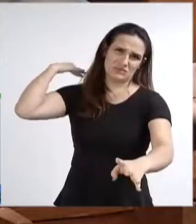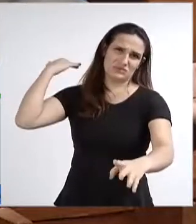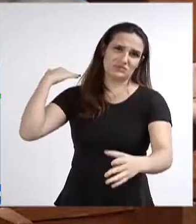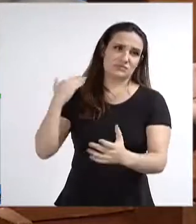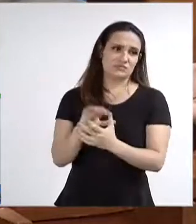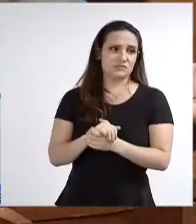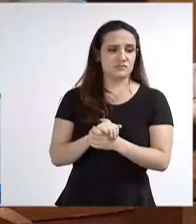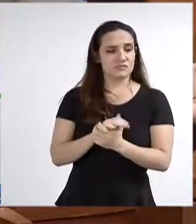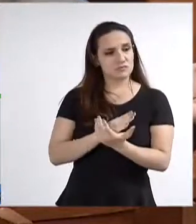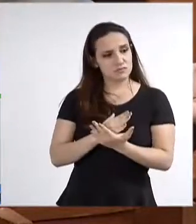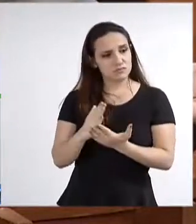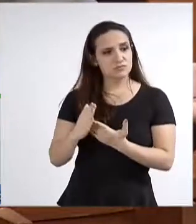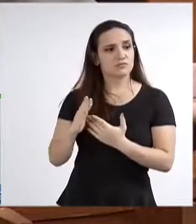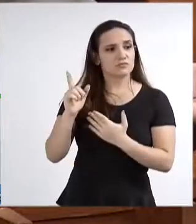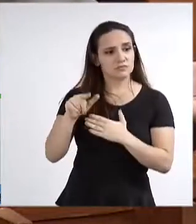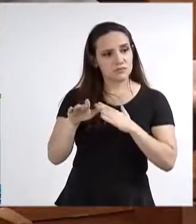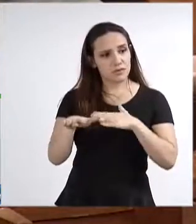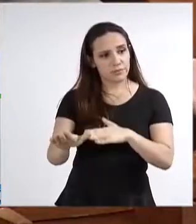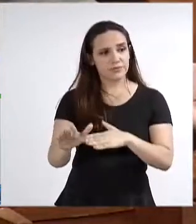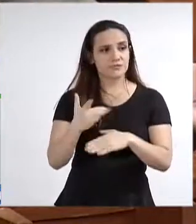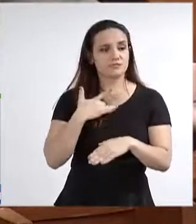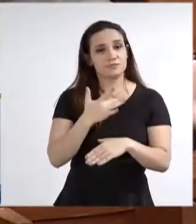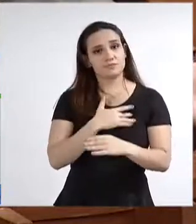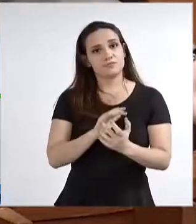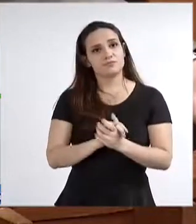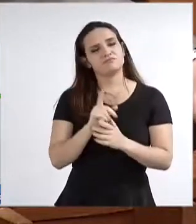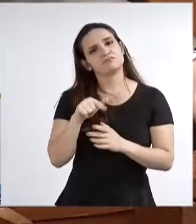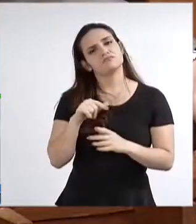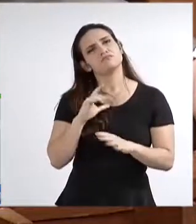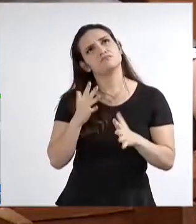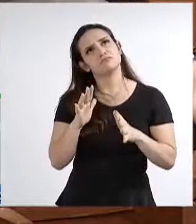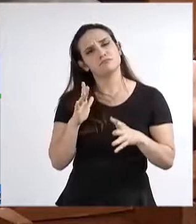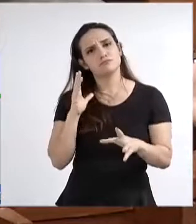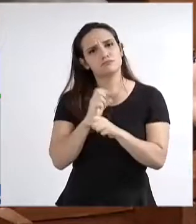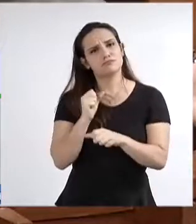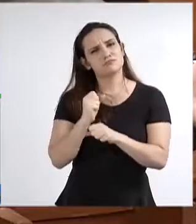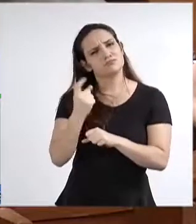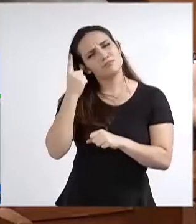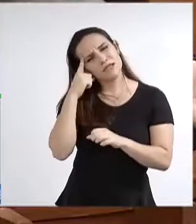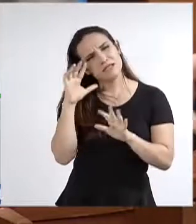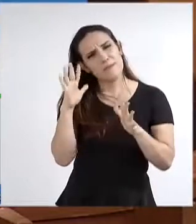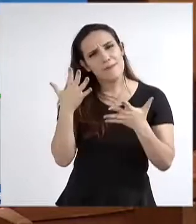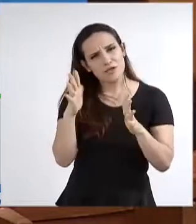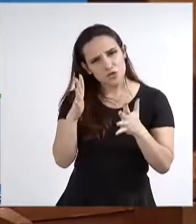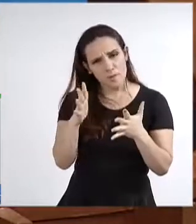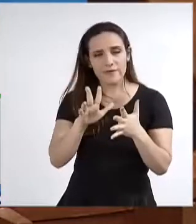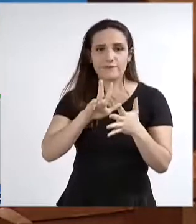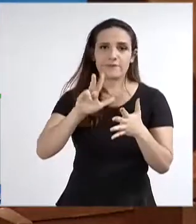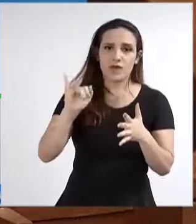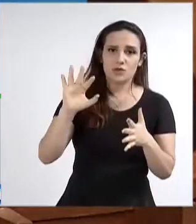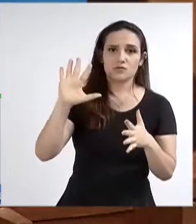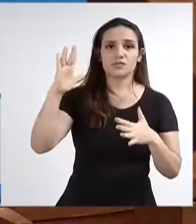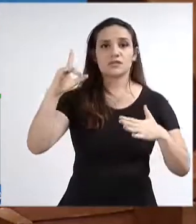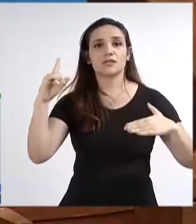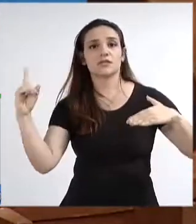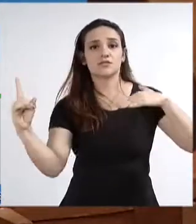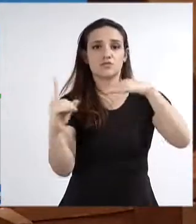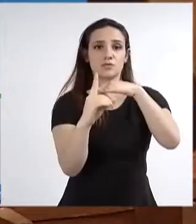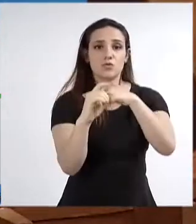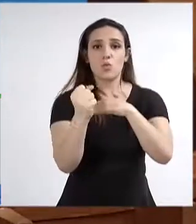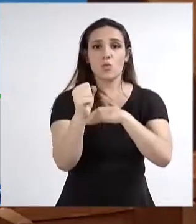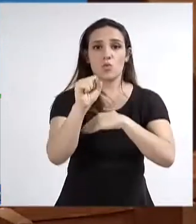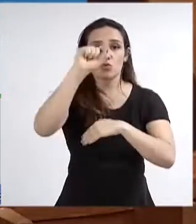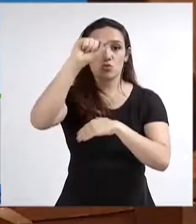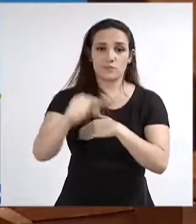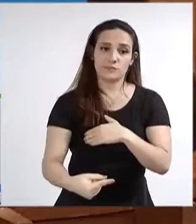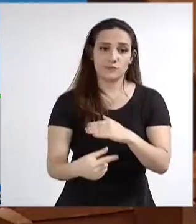iniciou-se as caravanas da saúde. É uma previsão de 8.000 atendimentos,